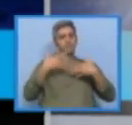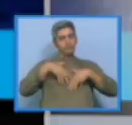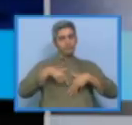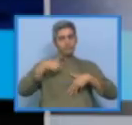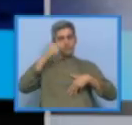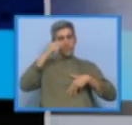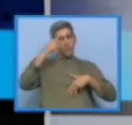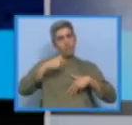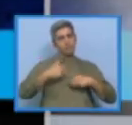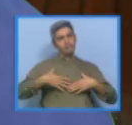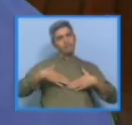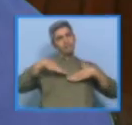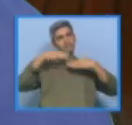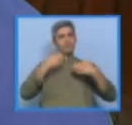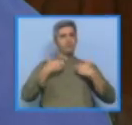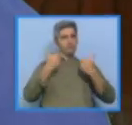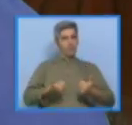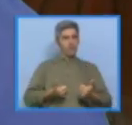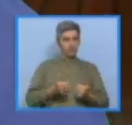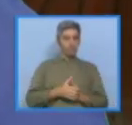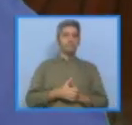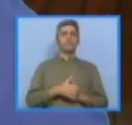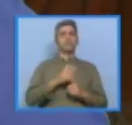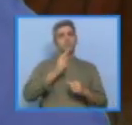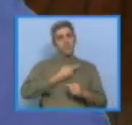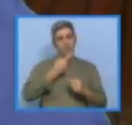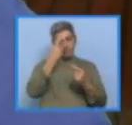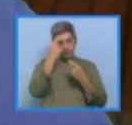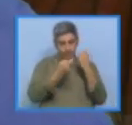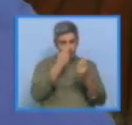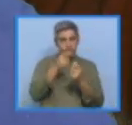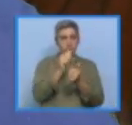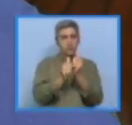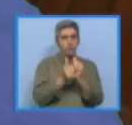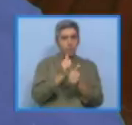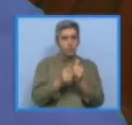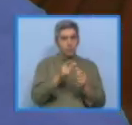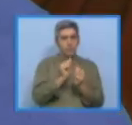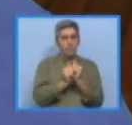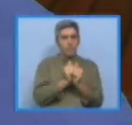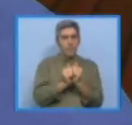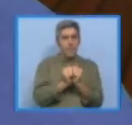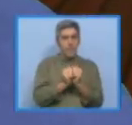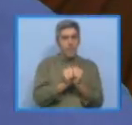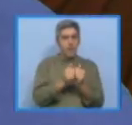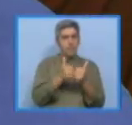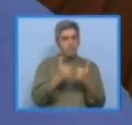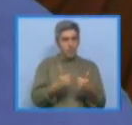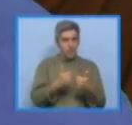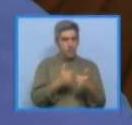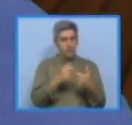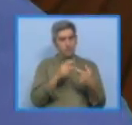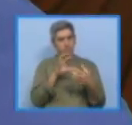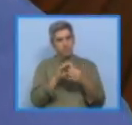do homem, não é? O que significa que daí logo temos que refletir se o desporto tem tido o papel conveniente